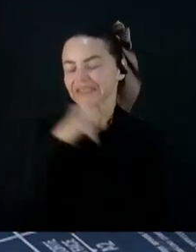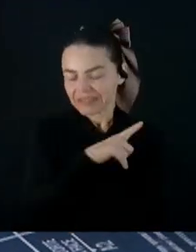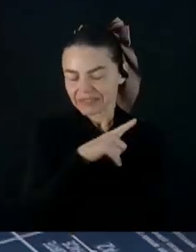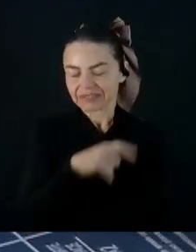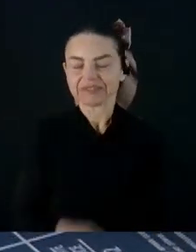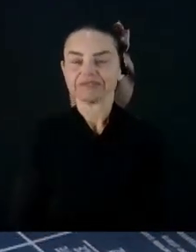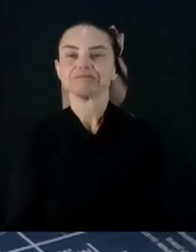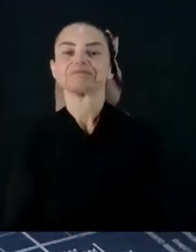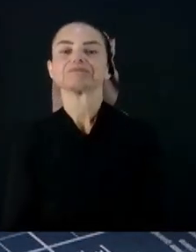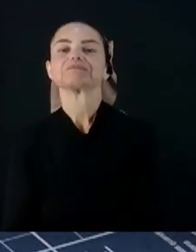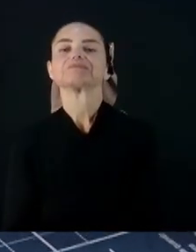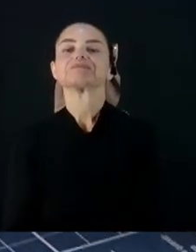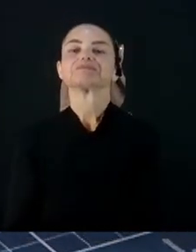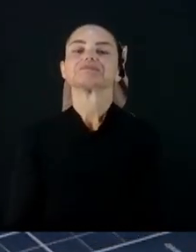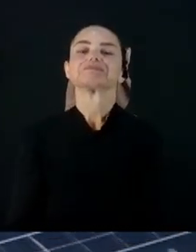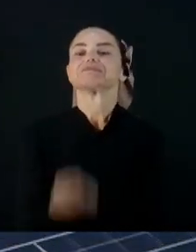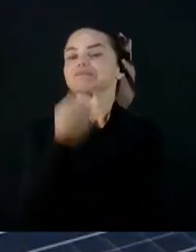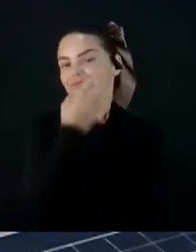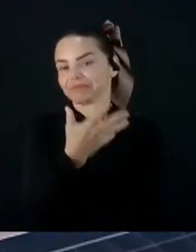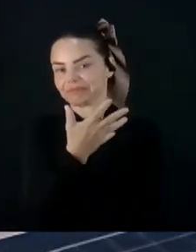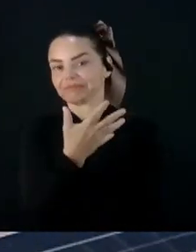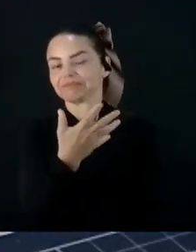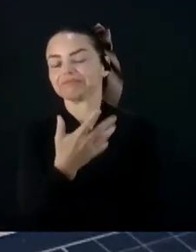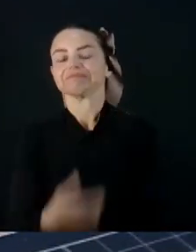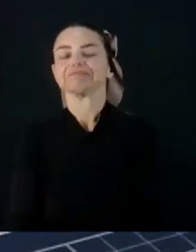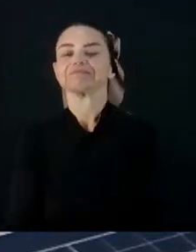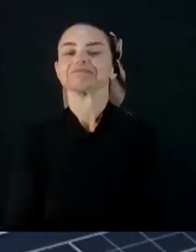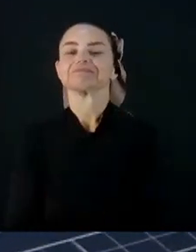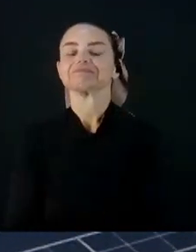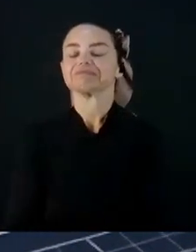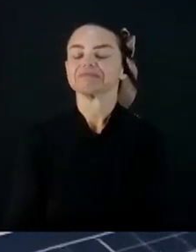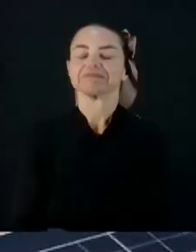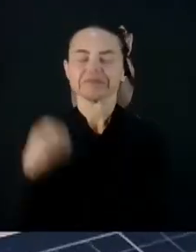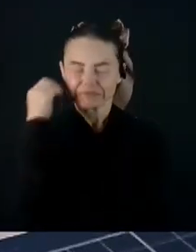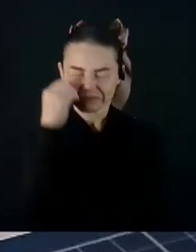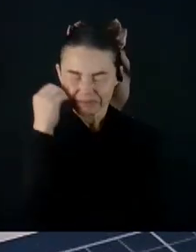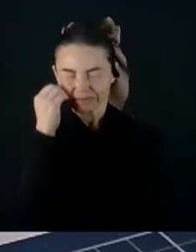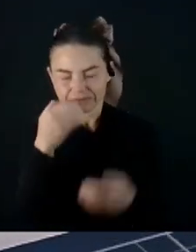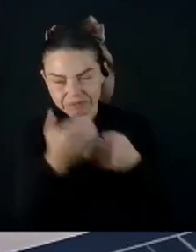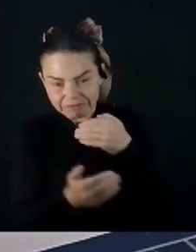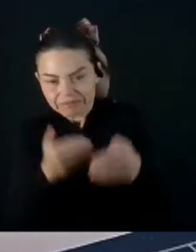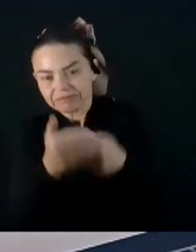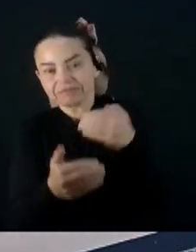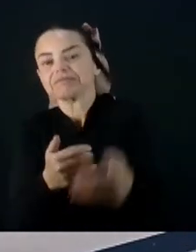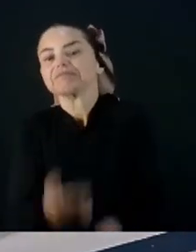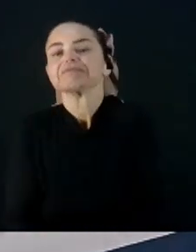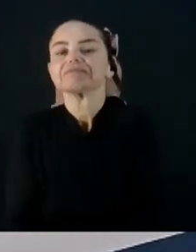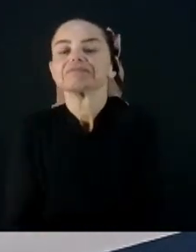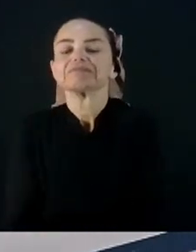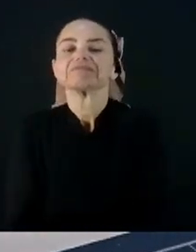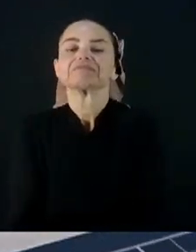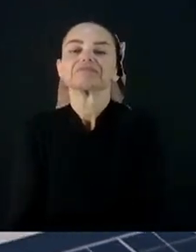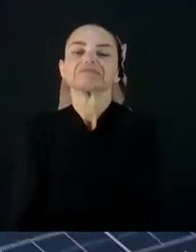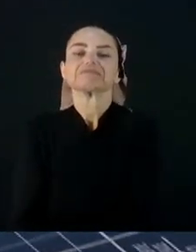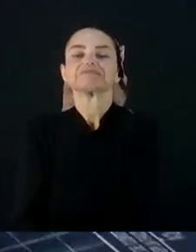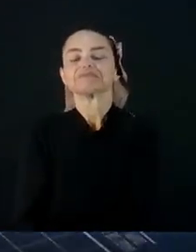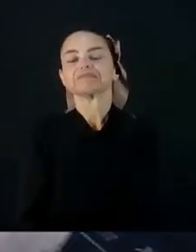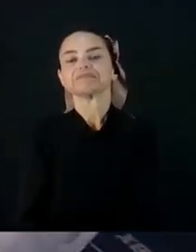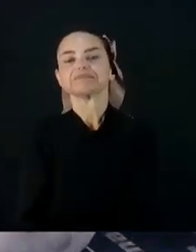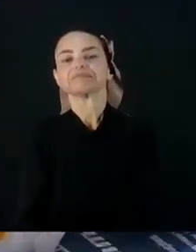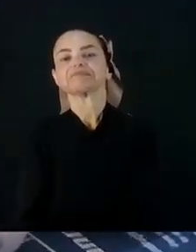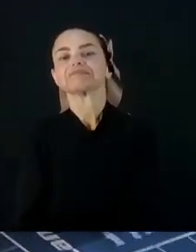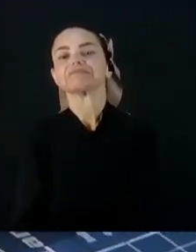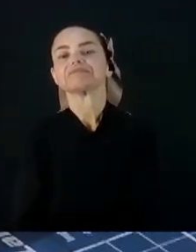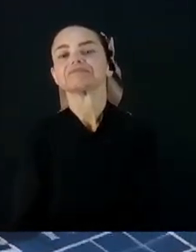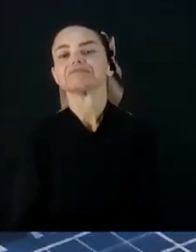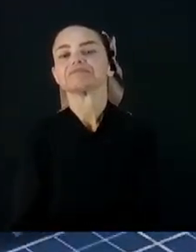com que fique com bom acabamento. Certo. Isso é com experiência, com o tempo, né? É com a experiência, com o tempo, né? Que nem colocar